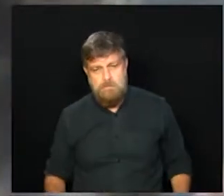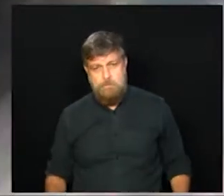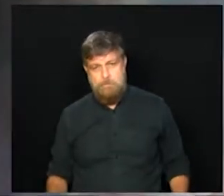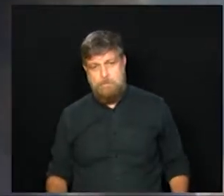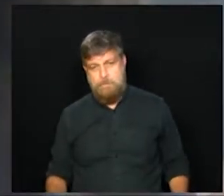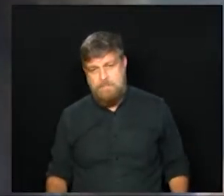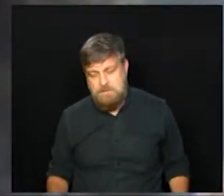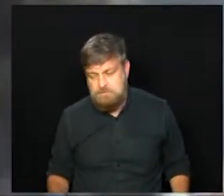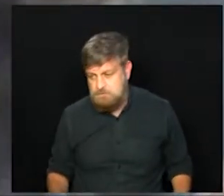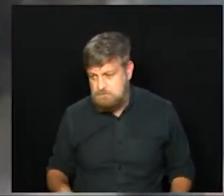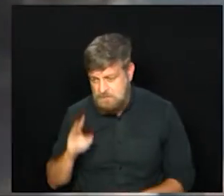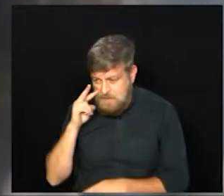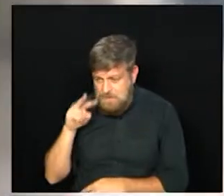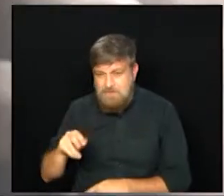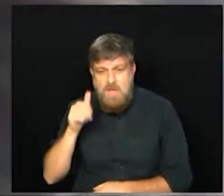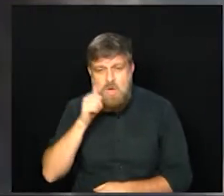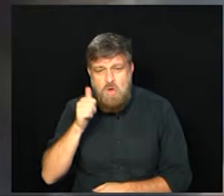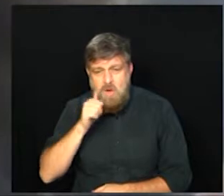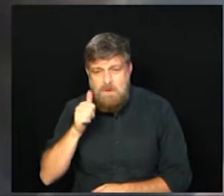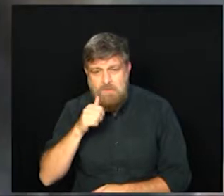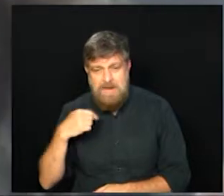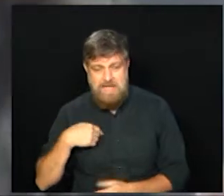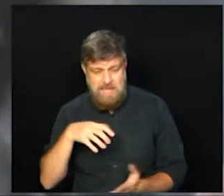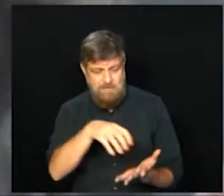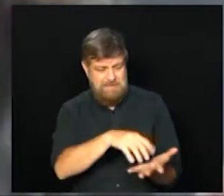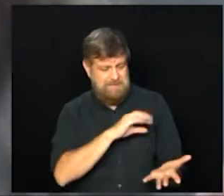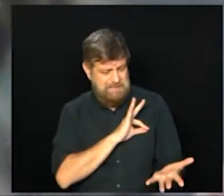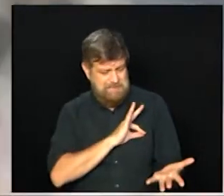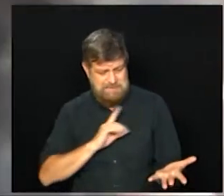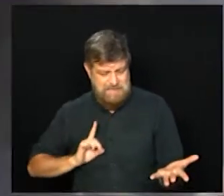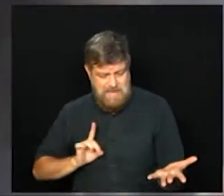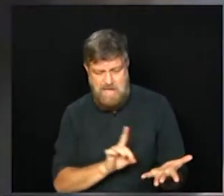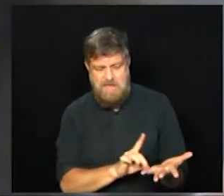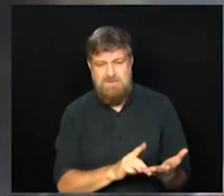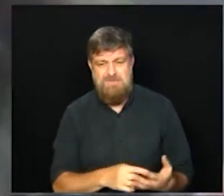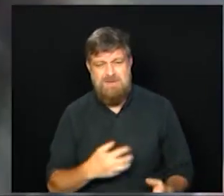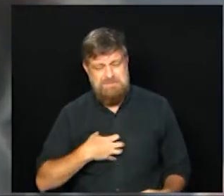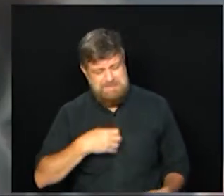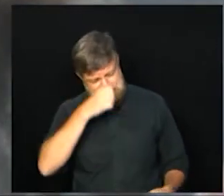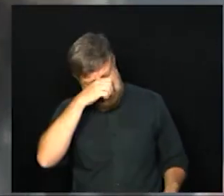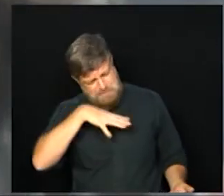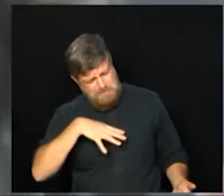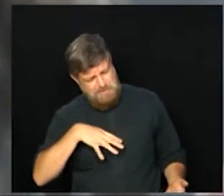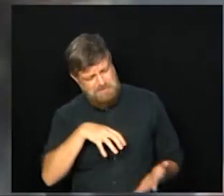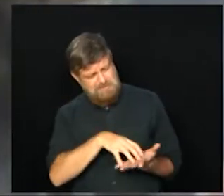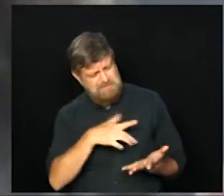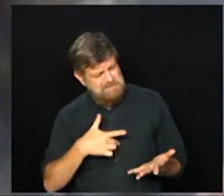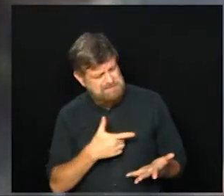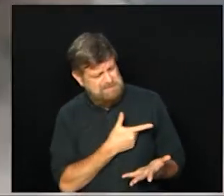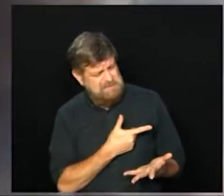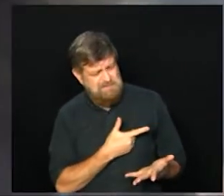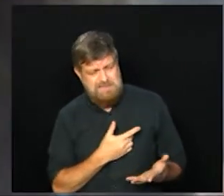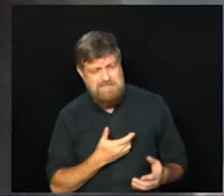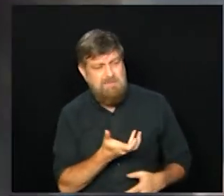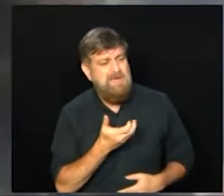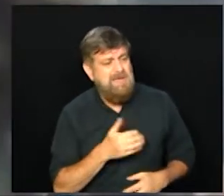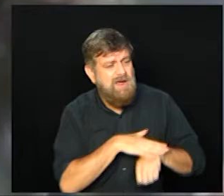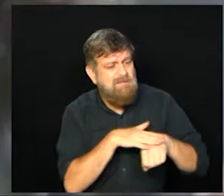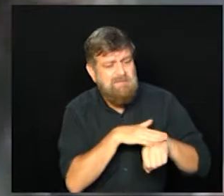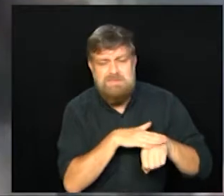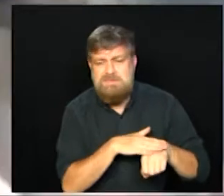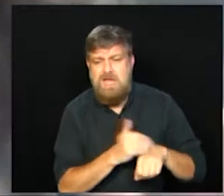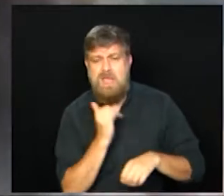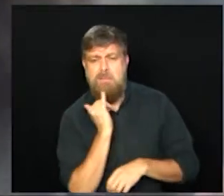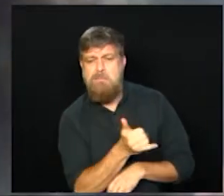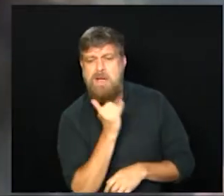você ouvir uma mulher dizendo, olha, eu fui numa delegacia, fui maltratada, eu fui no centro de saúde, ninguém me deu voz, faz anos que eu estou